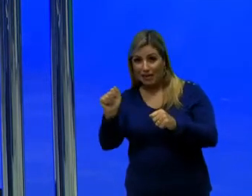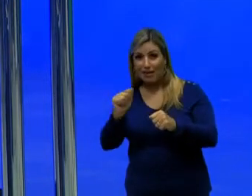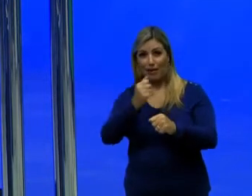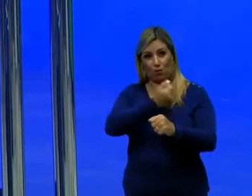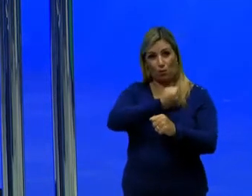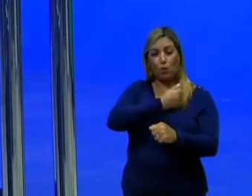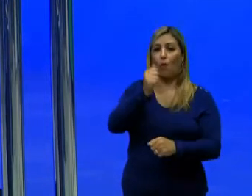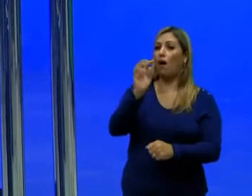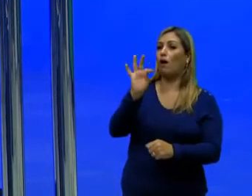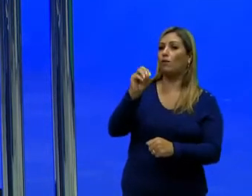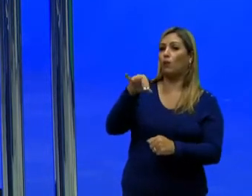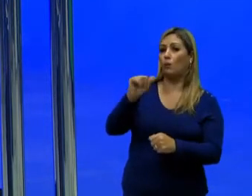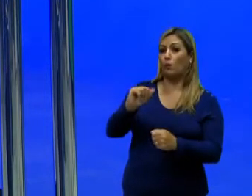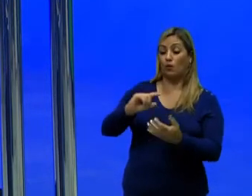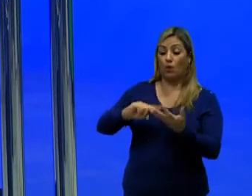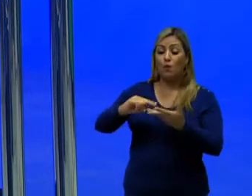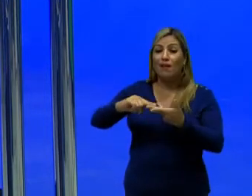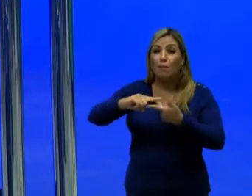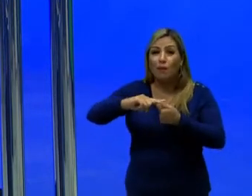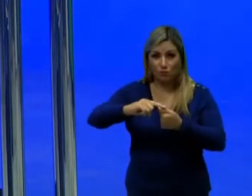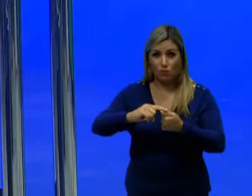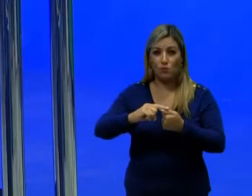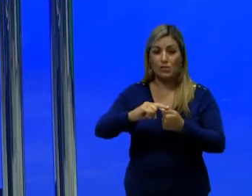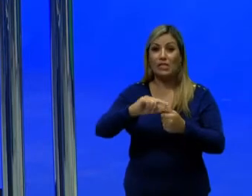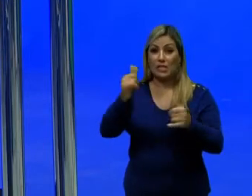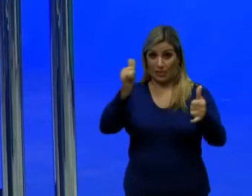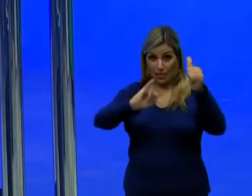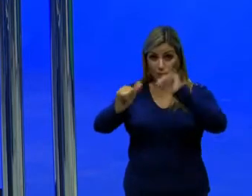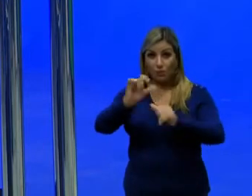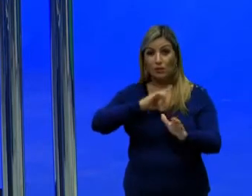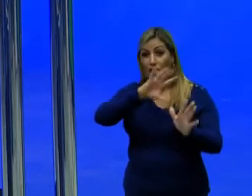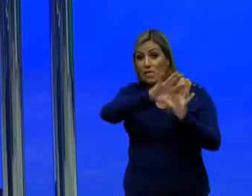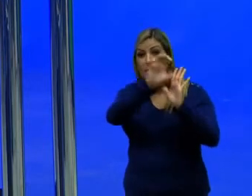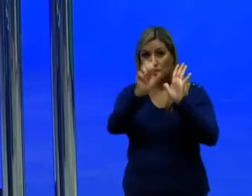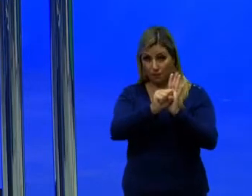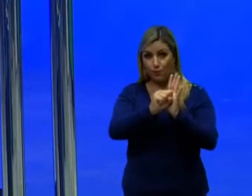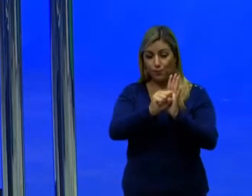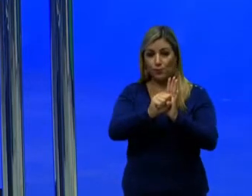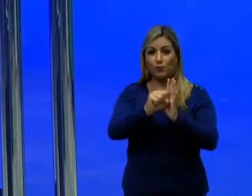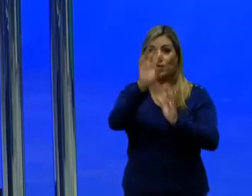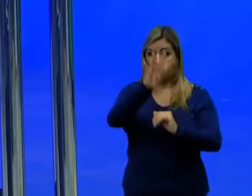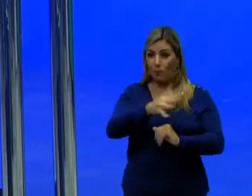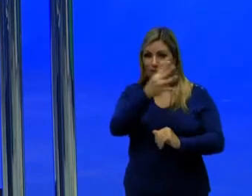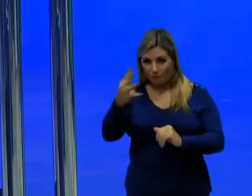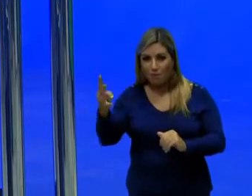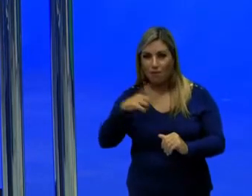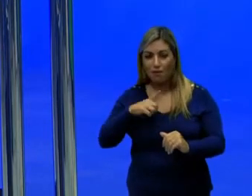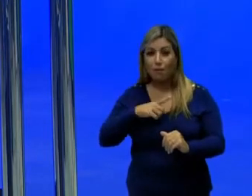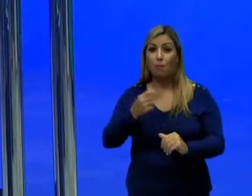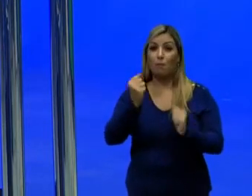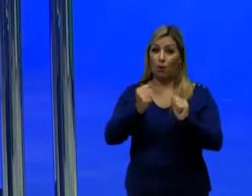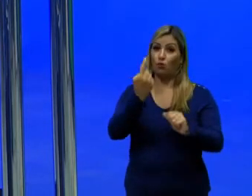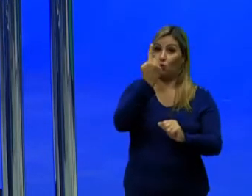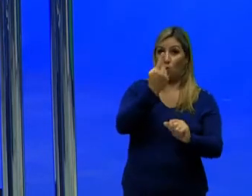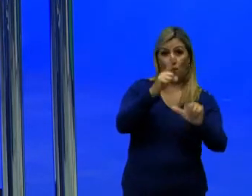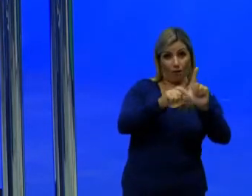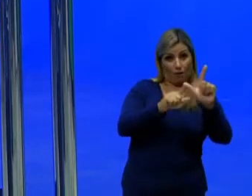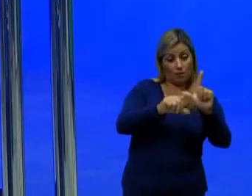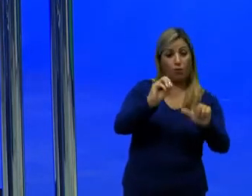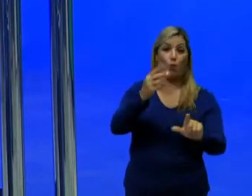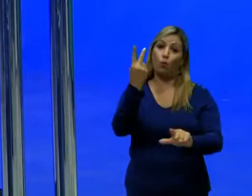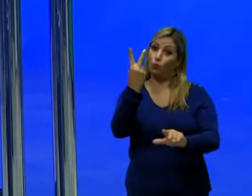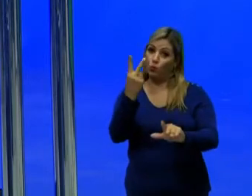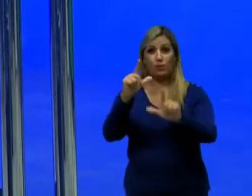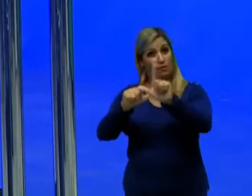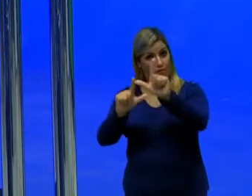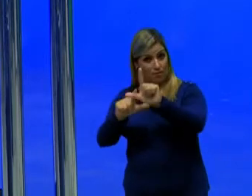elementos químicos são representados por símbolos que podem ser constituídos por uma letras ou uma letra